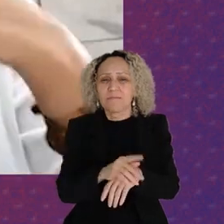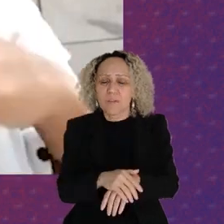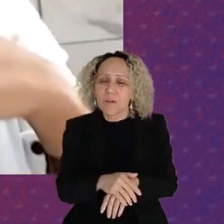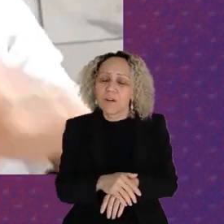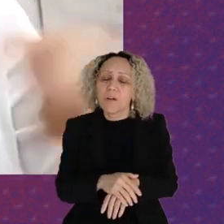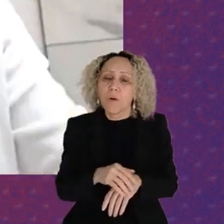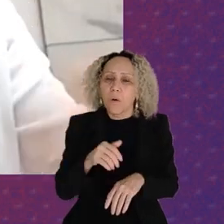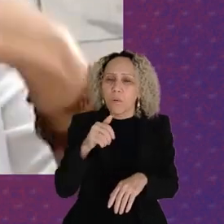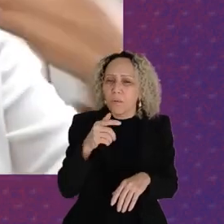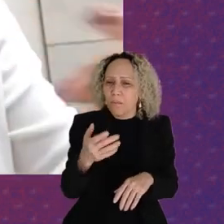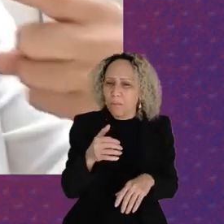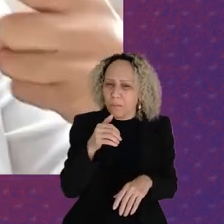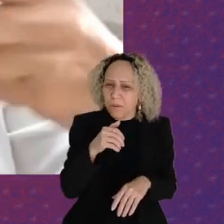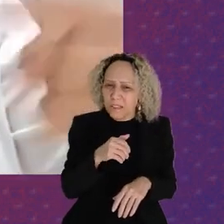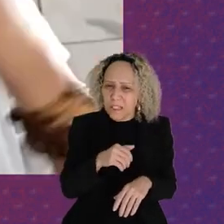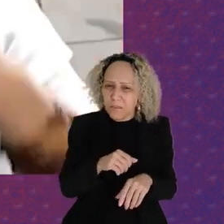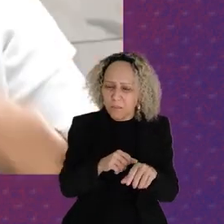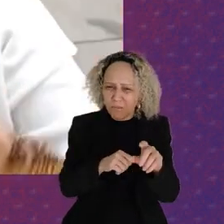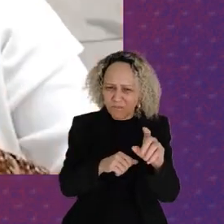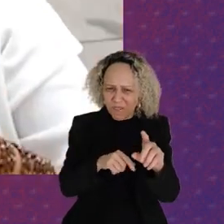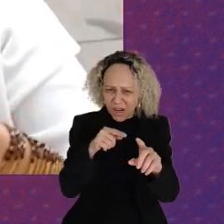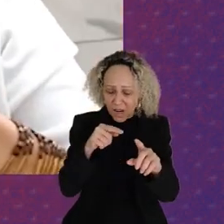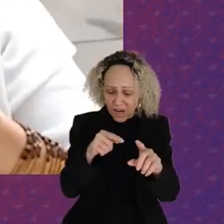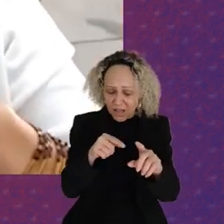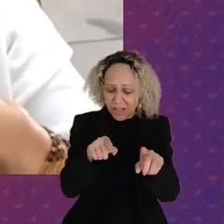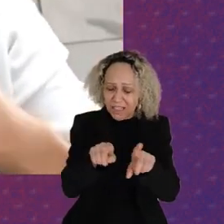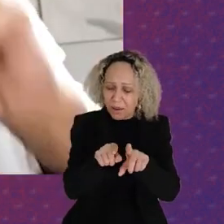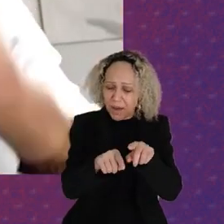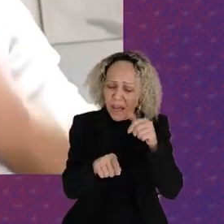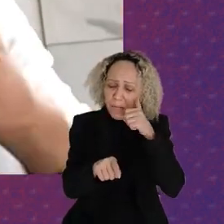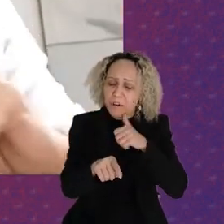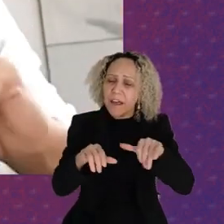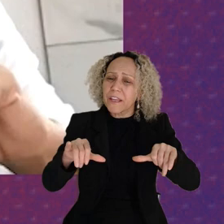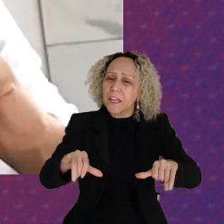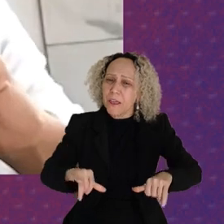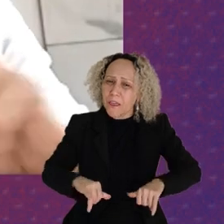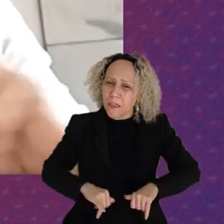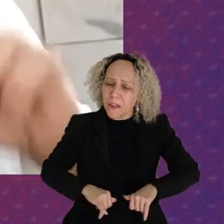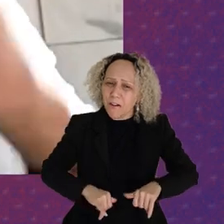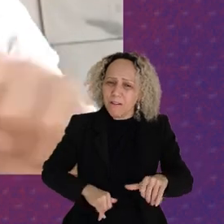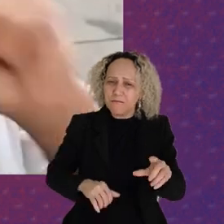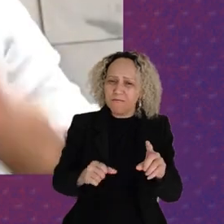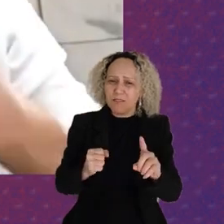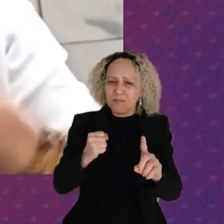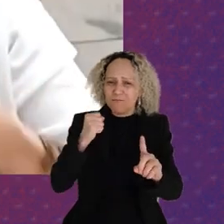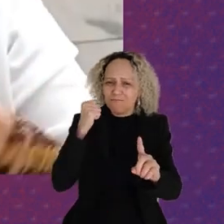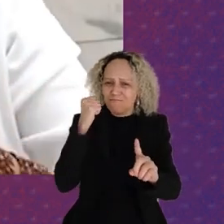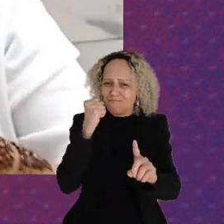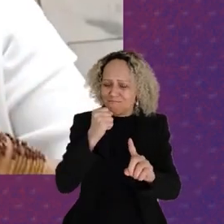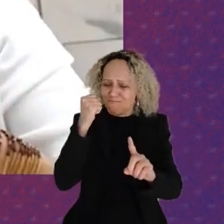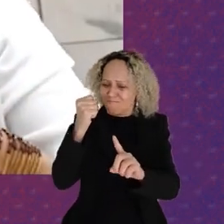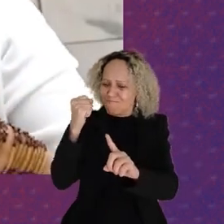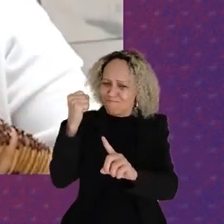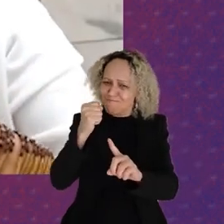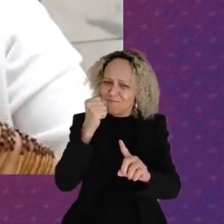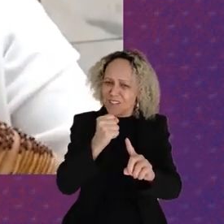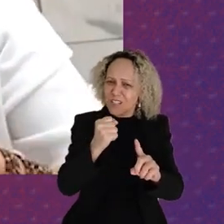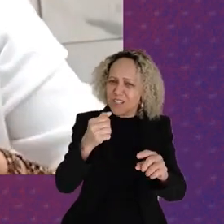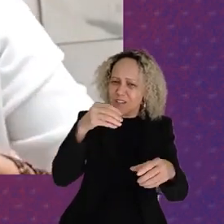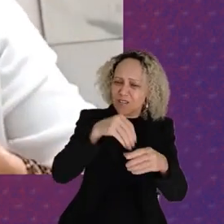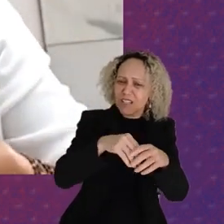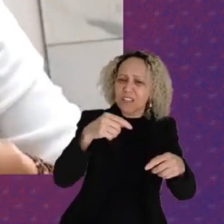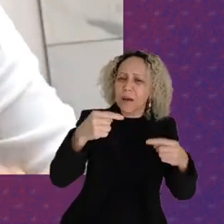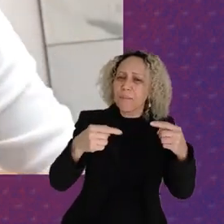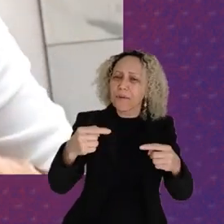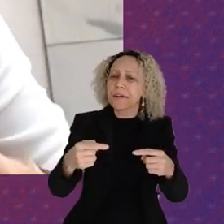ele é uma resultante fatal dessas violências políticas de gênero que essas inúmeras mulheres estão vivendo nos